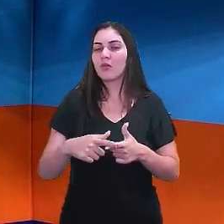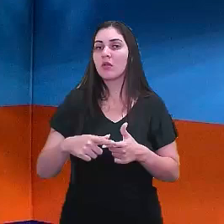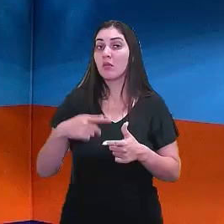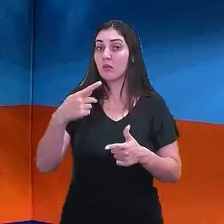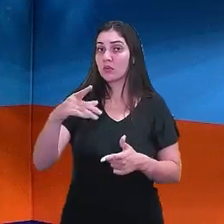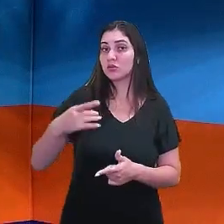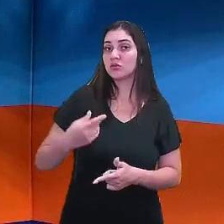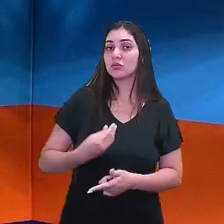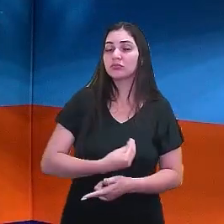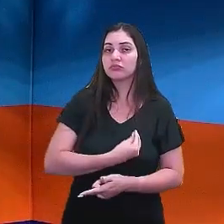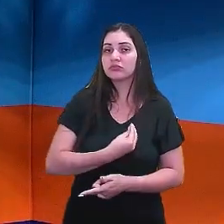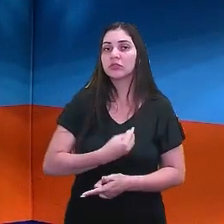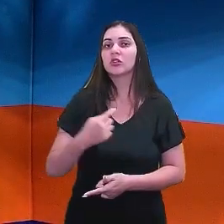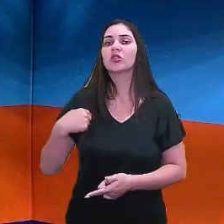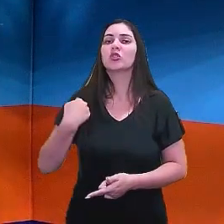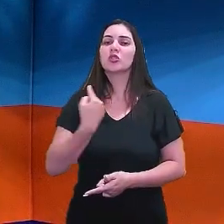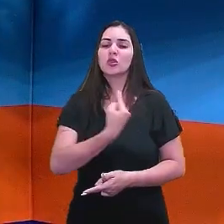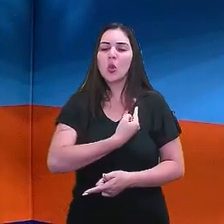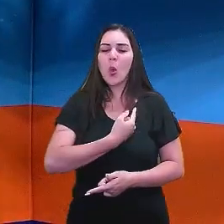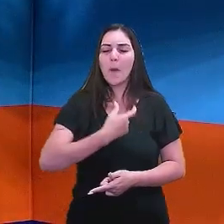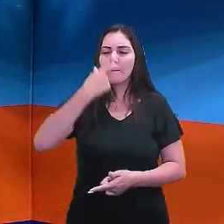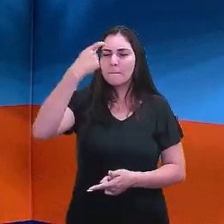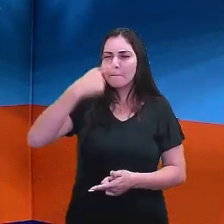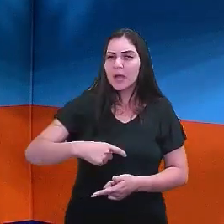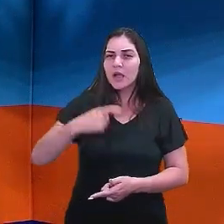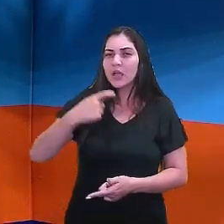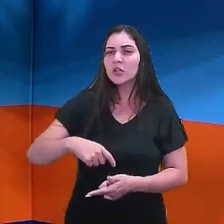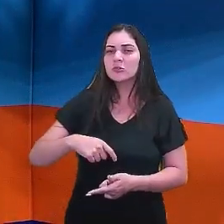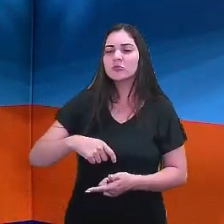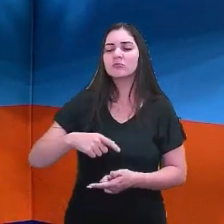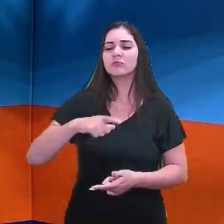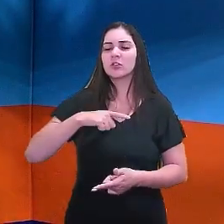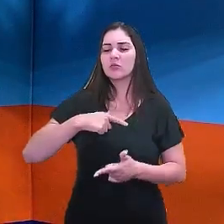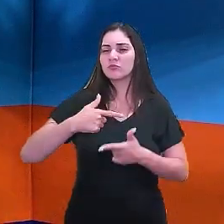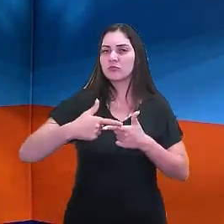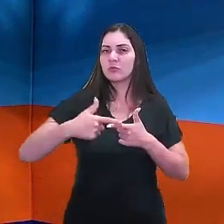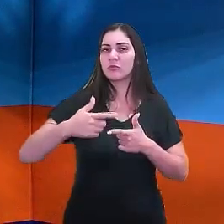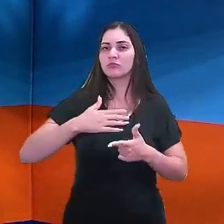vida. A gente mesmo se destrói. Então, toda a nossa ação tem